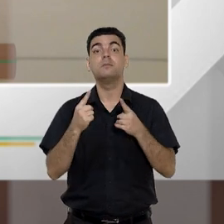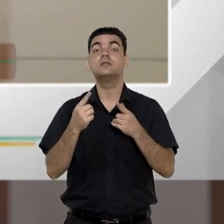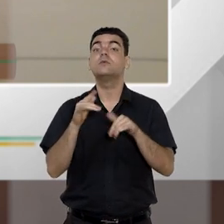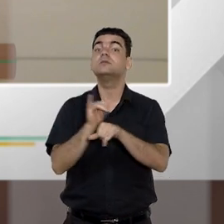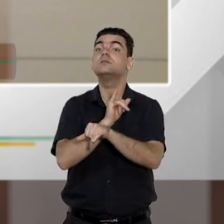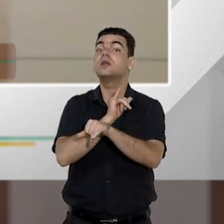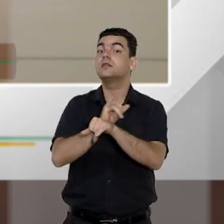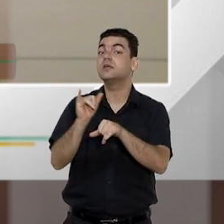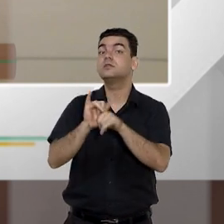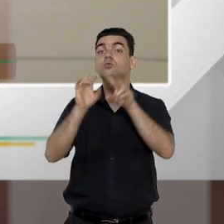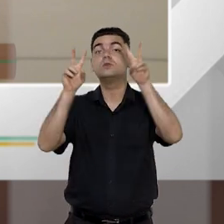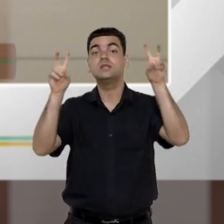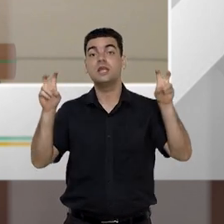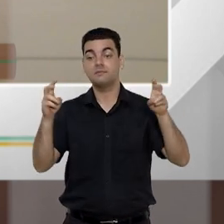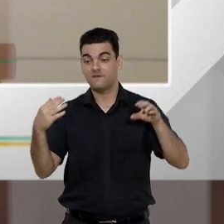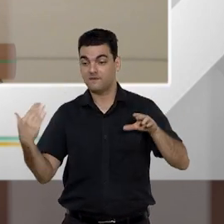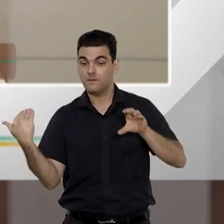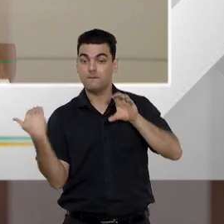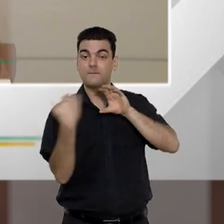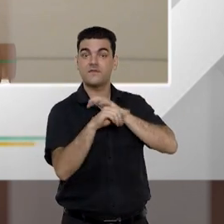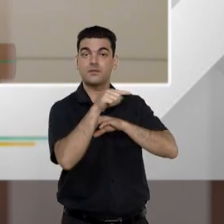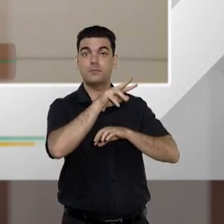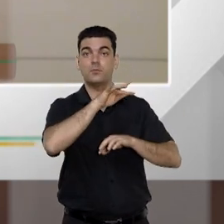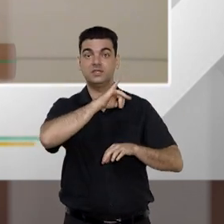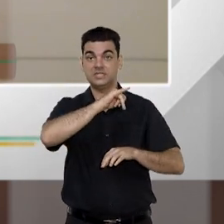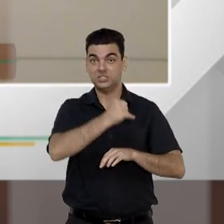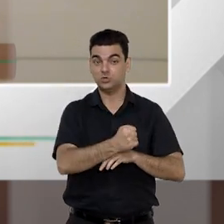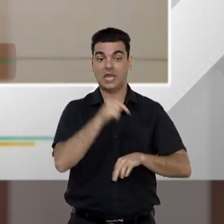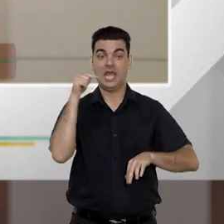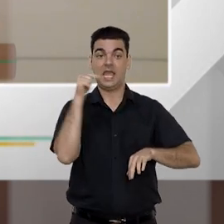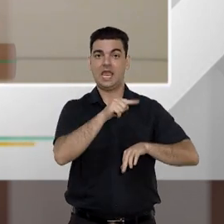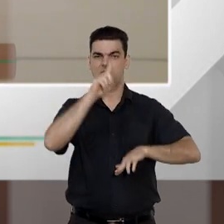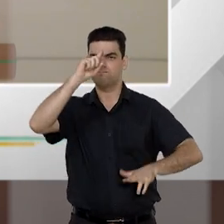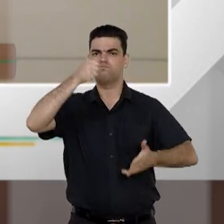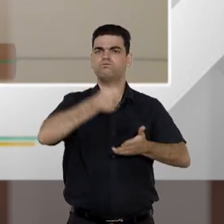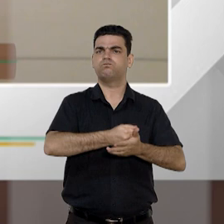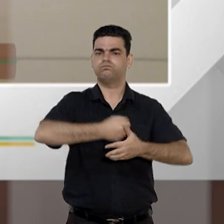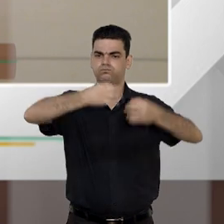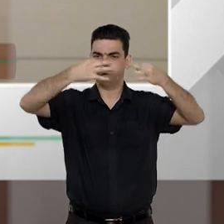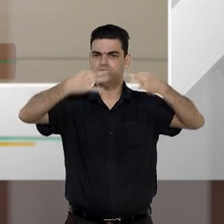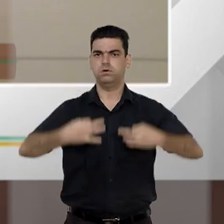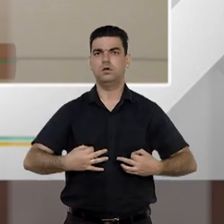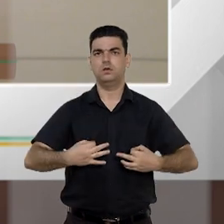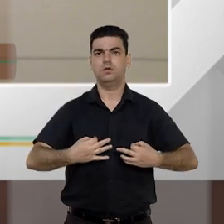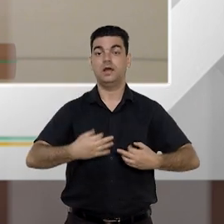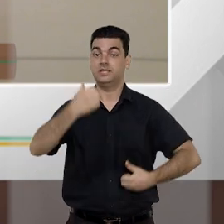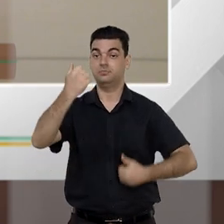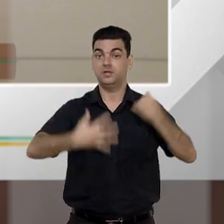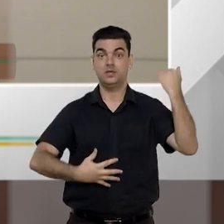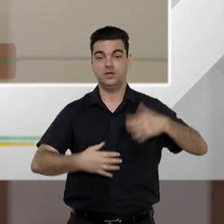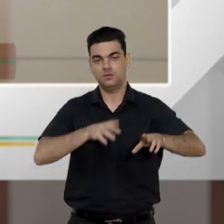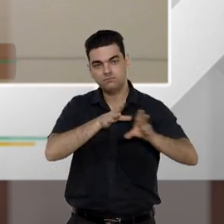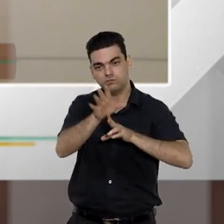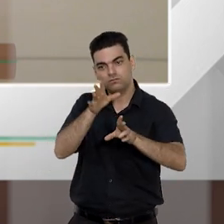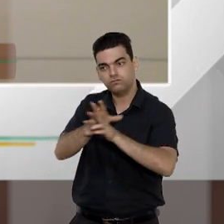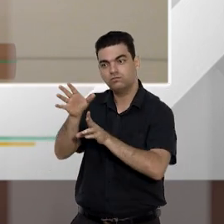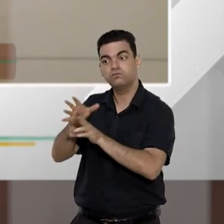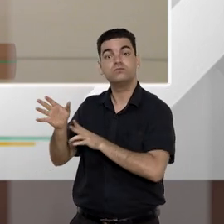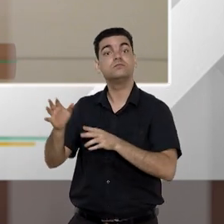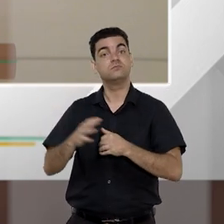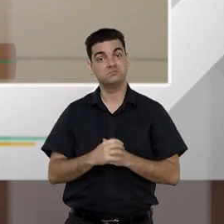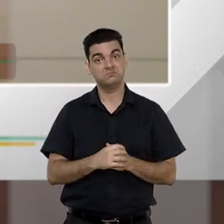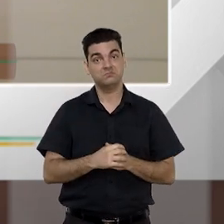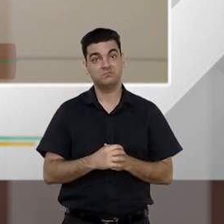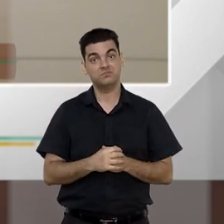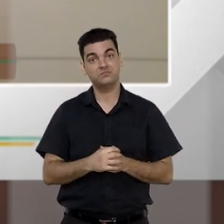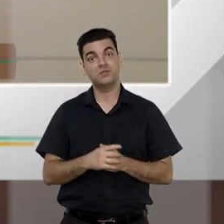especial, esse mecanismo permite que o tema chegue ao STJ, de modo que o STJ possa impor a sua